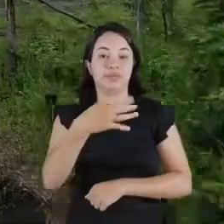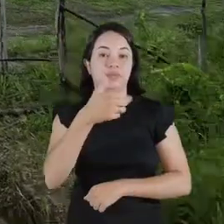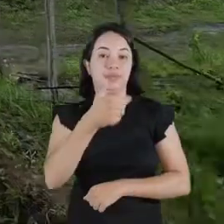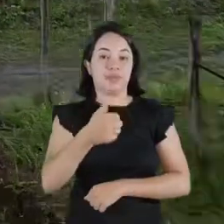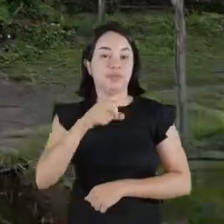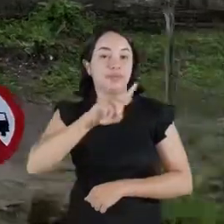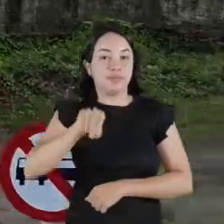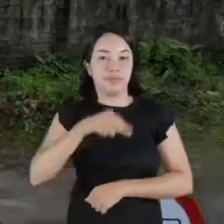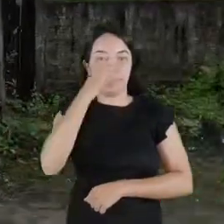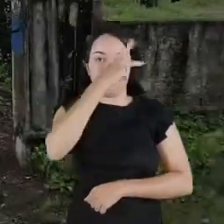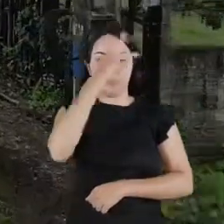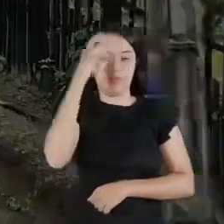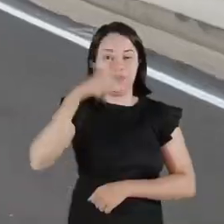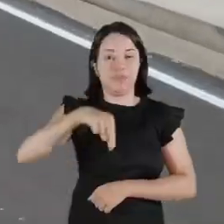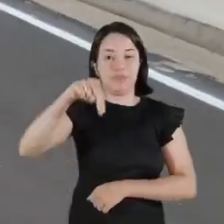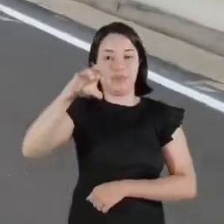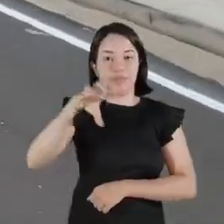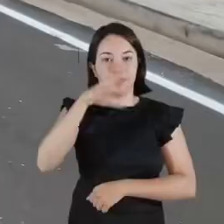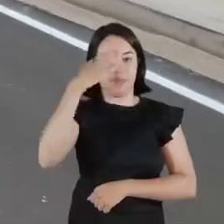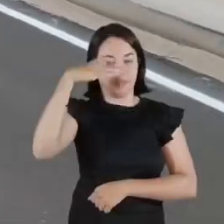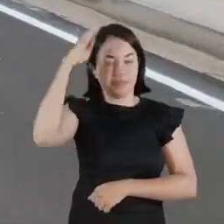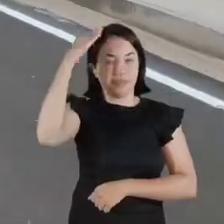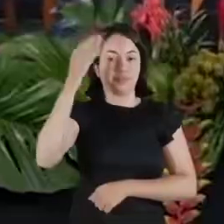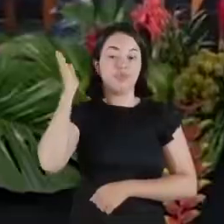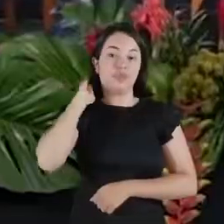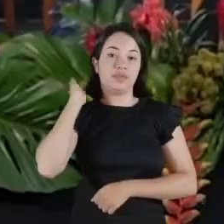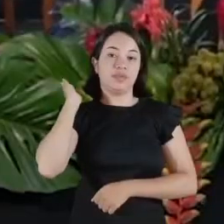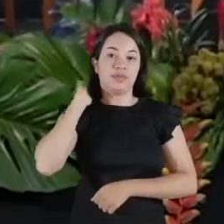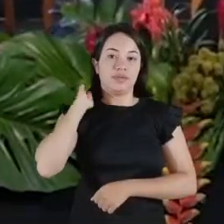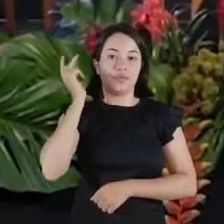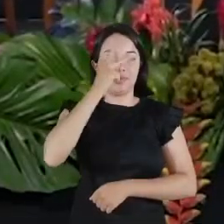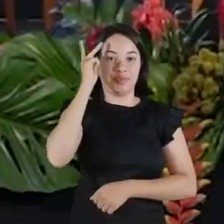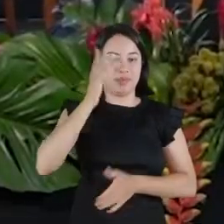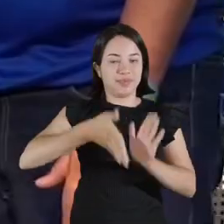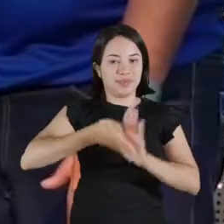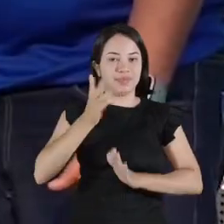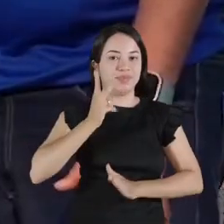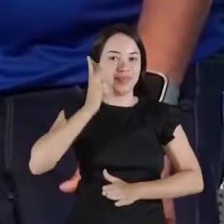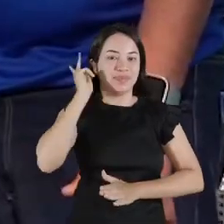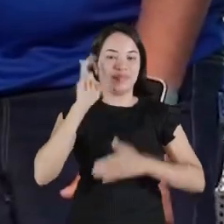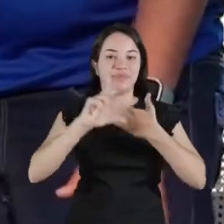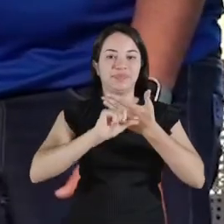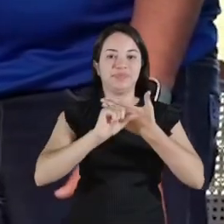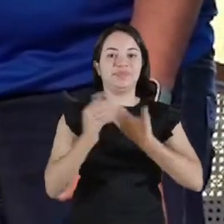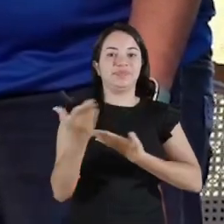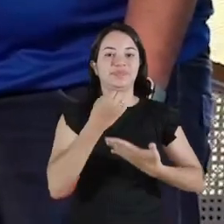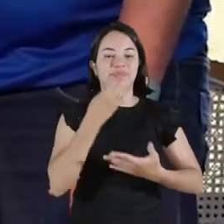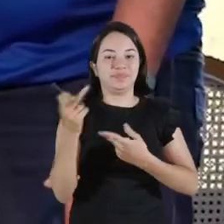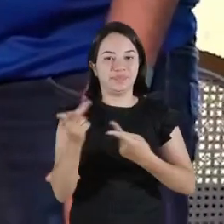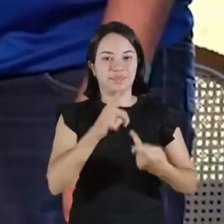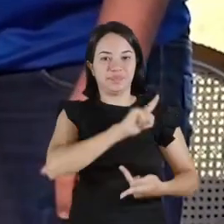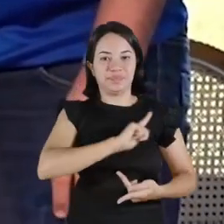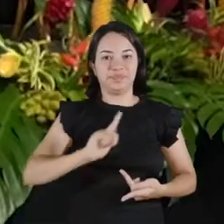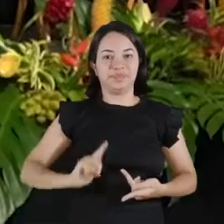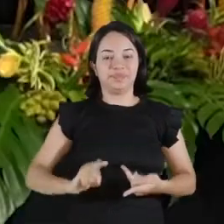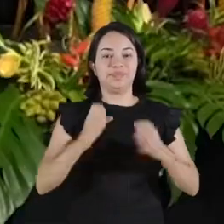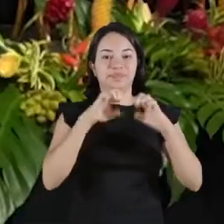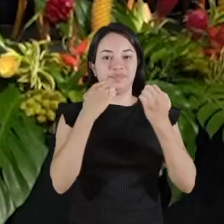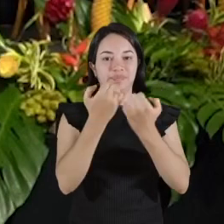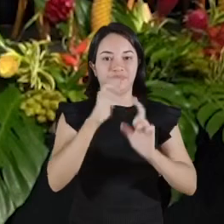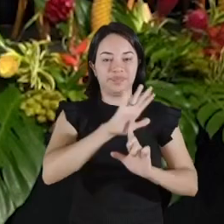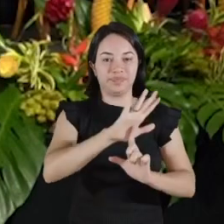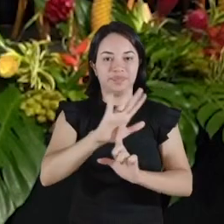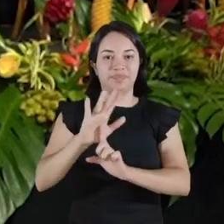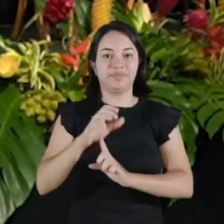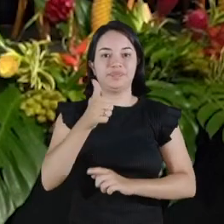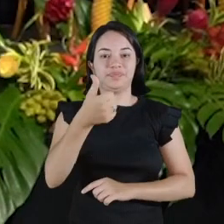de 41 mil pessoas no Nordeste paraense. Em Belém, aprovados no vestibular da UEPA recebem as boas-vindas do governo em